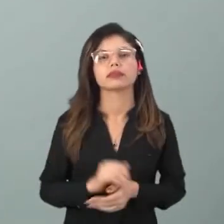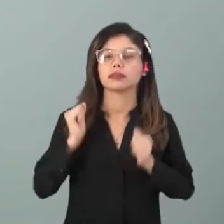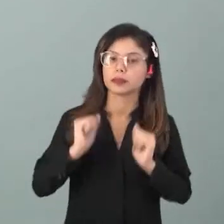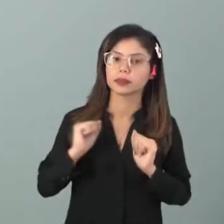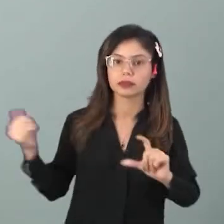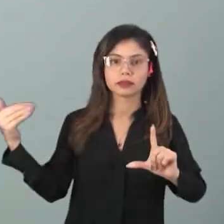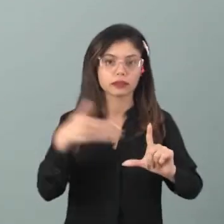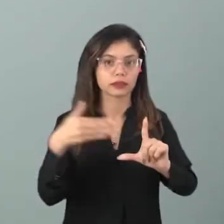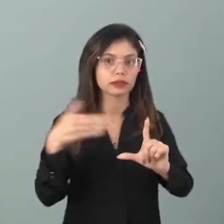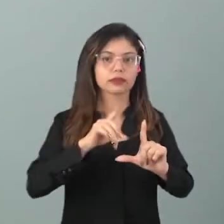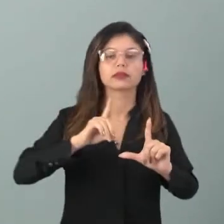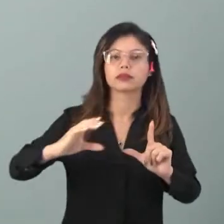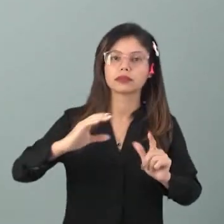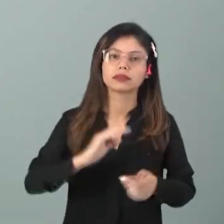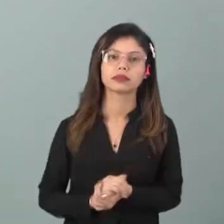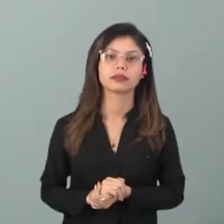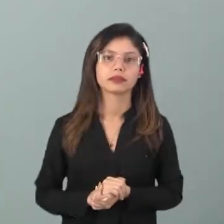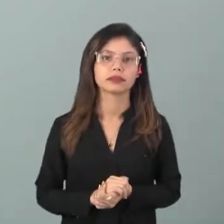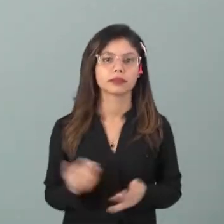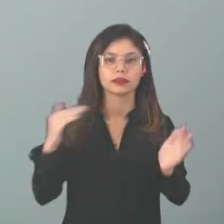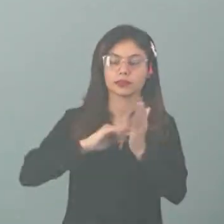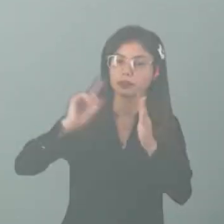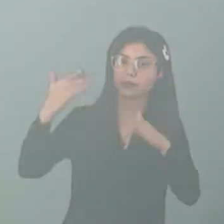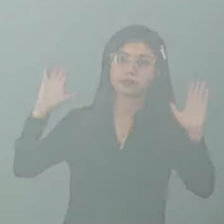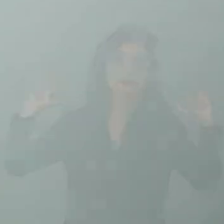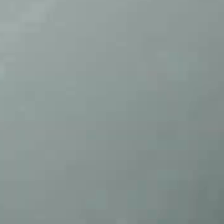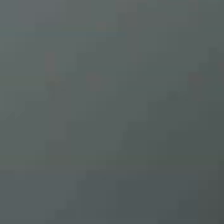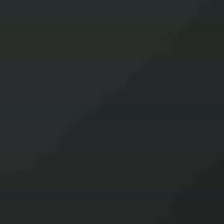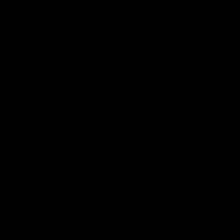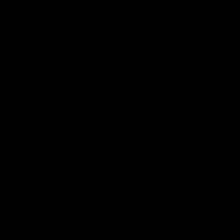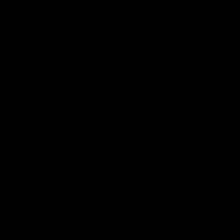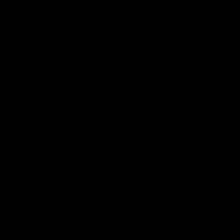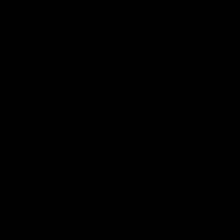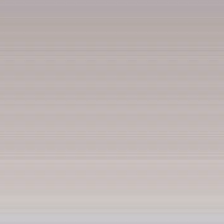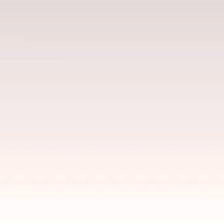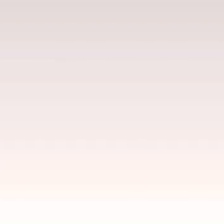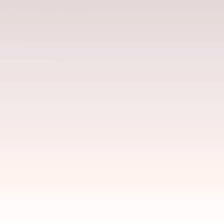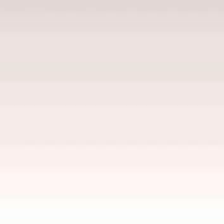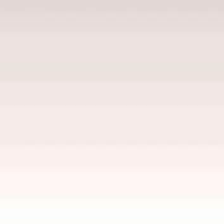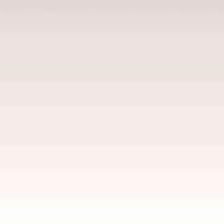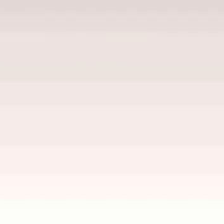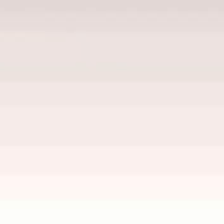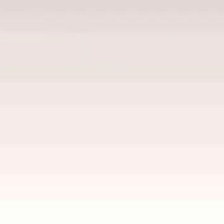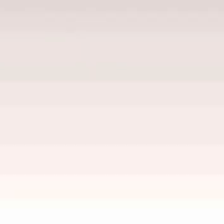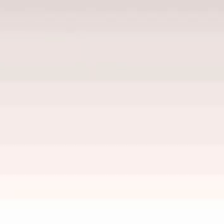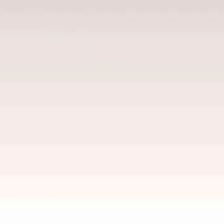podem acessá-las mais vezes lá na plataforma Eduque. Até a próxima aula!